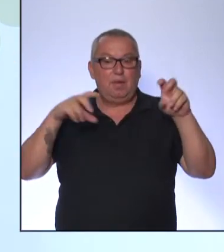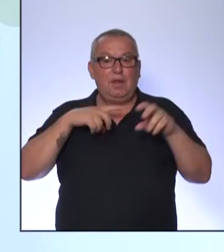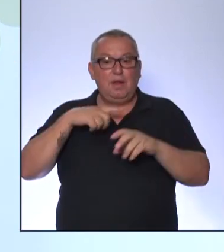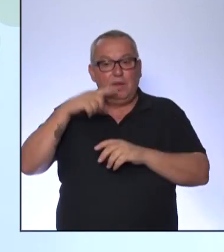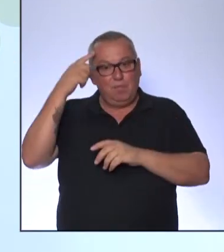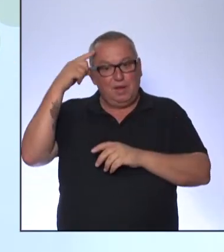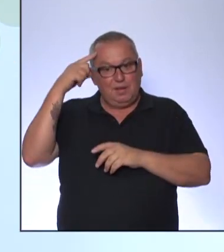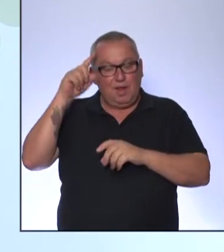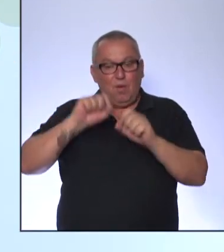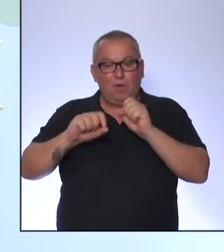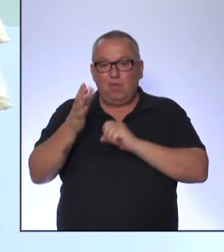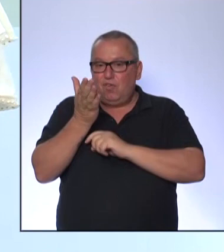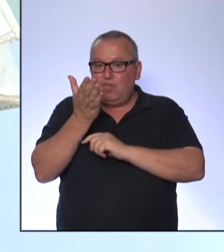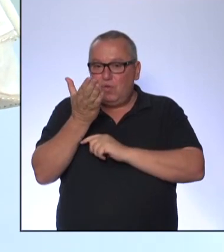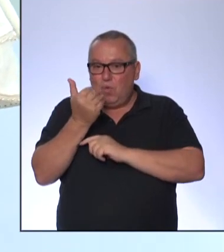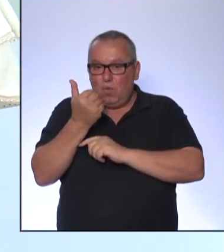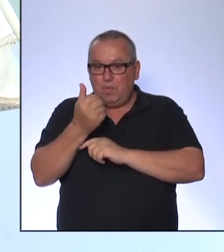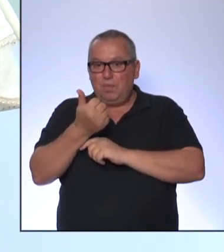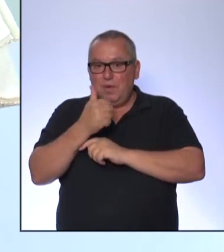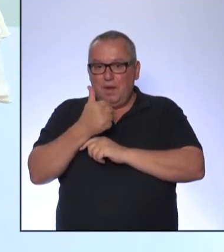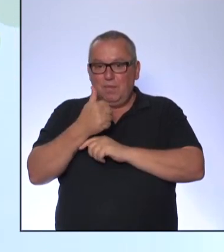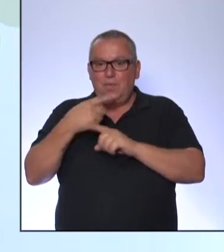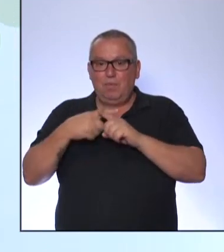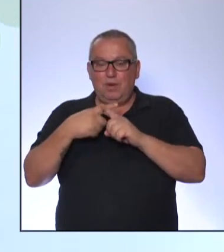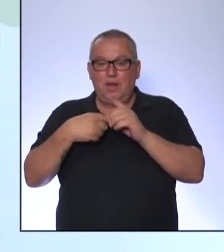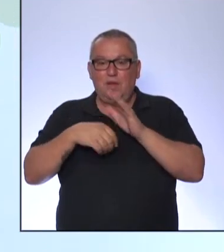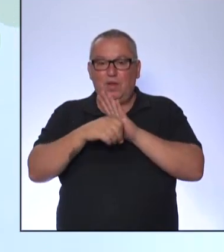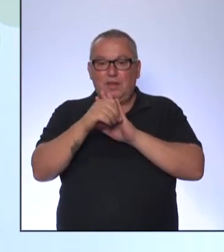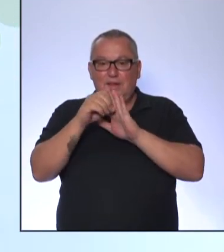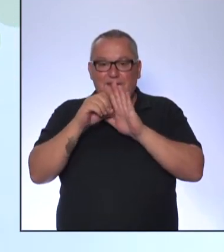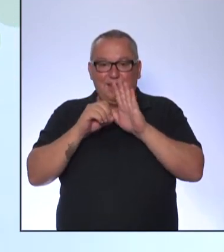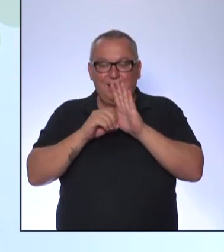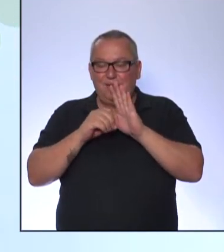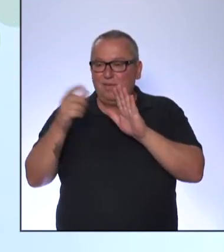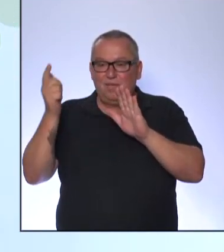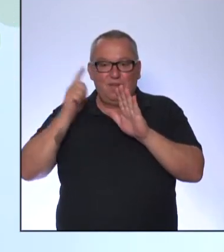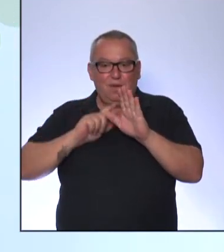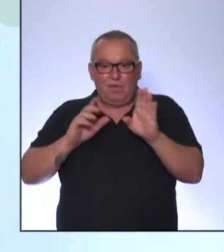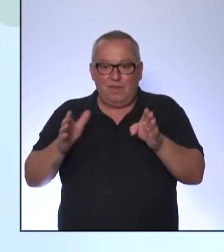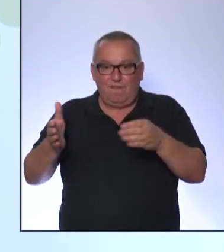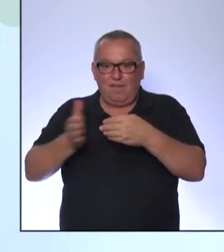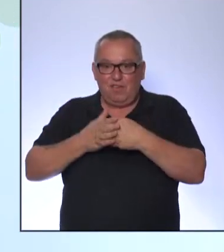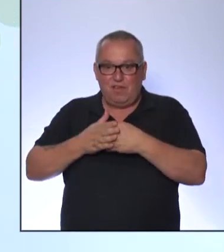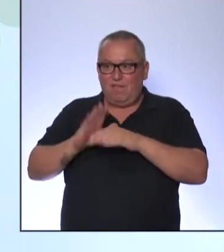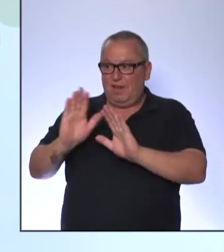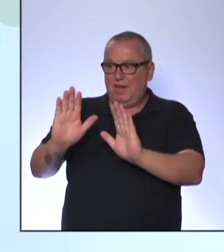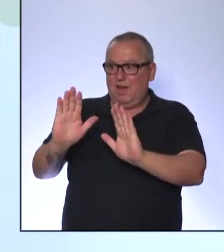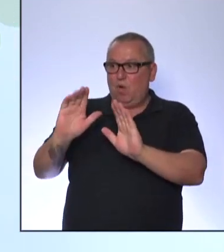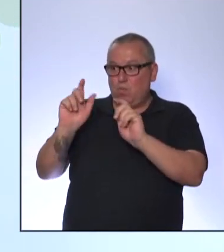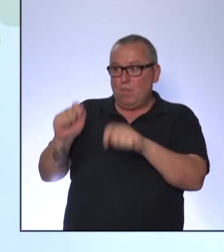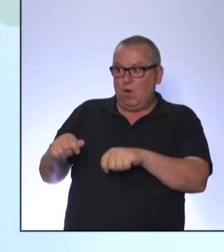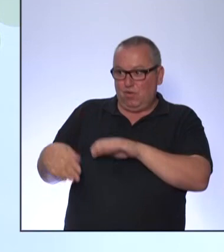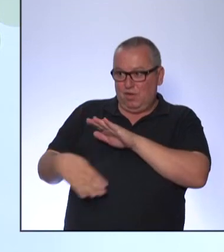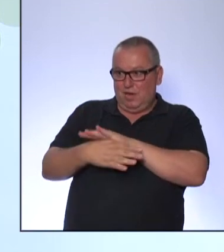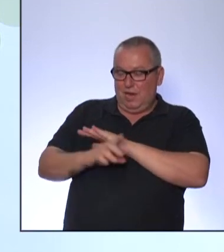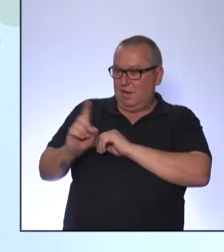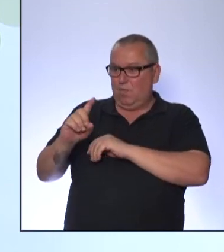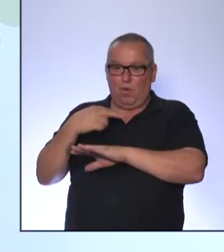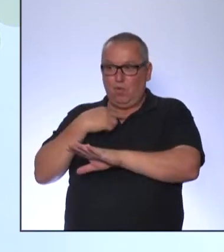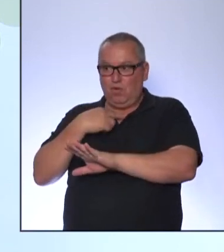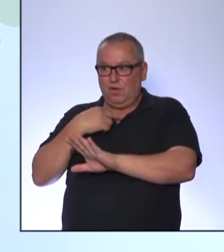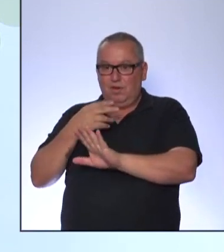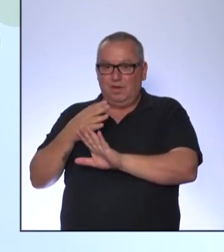gente coloca para dentro do nosso corpo, porque a nossa célula, infelizmente, ela não vai conseguir barrar o que pode e o que não pode entrar,